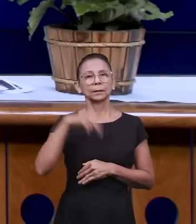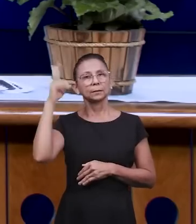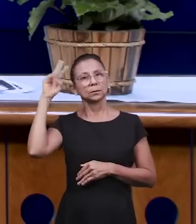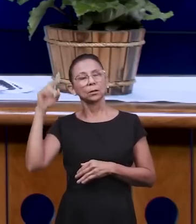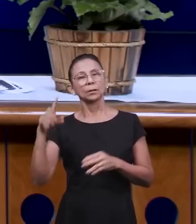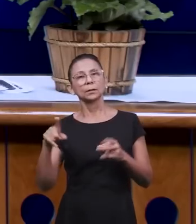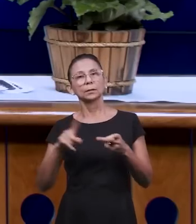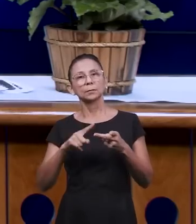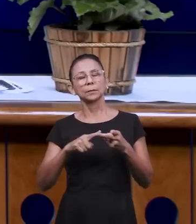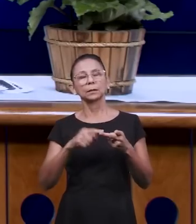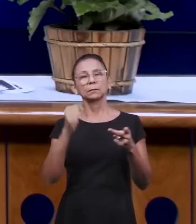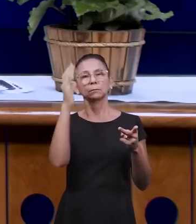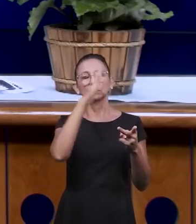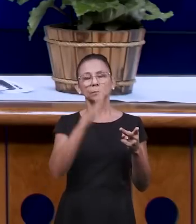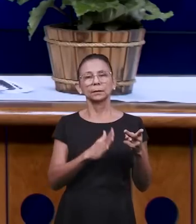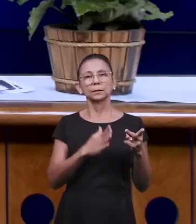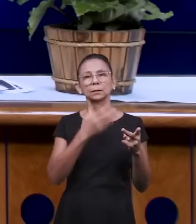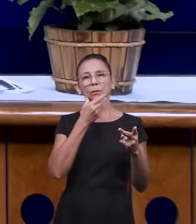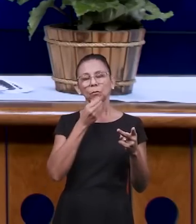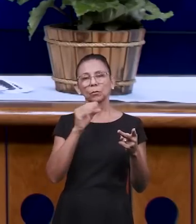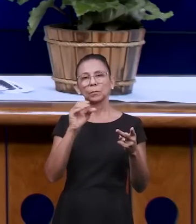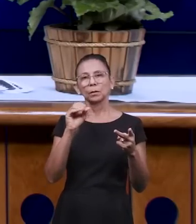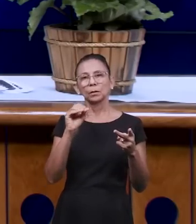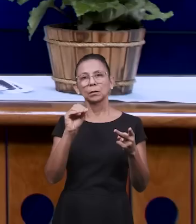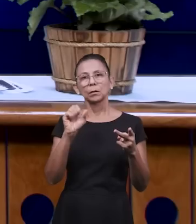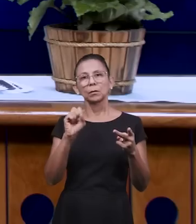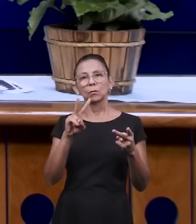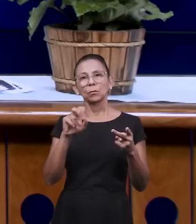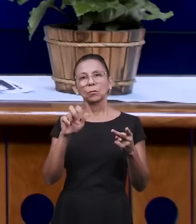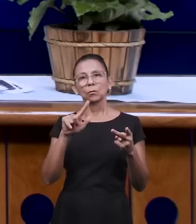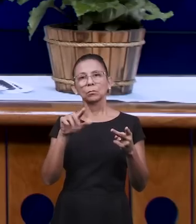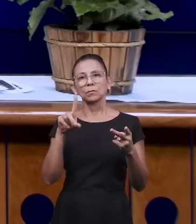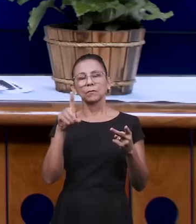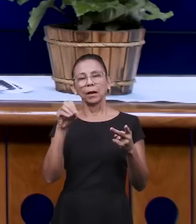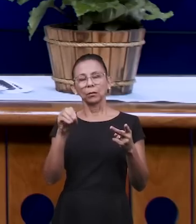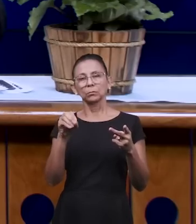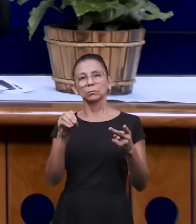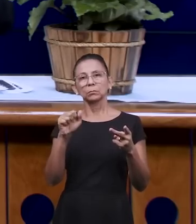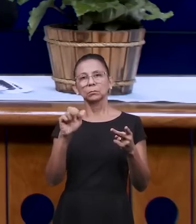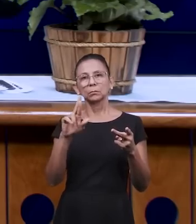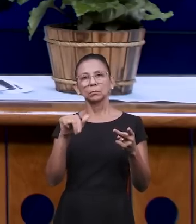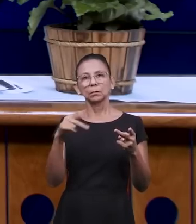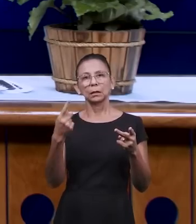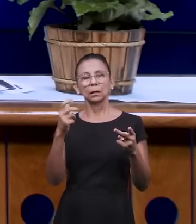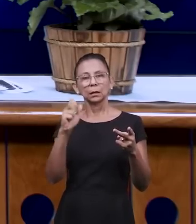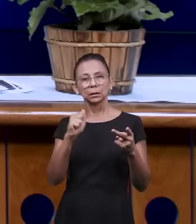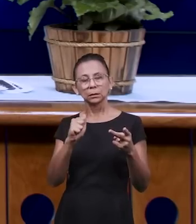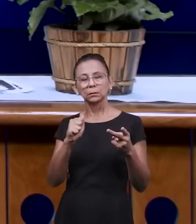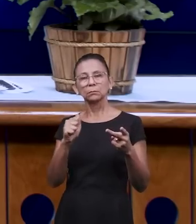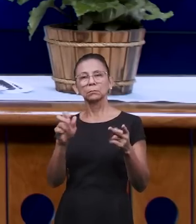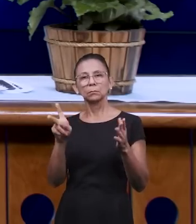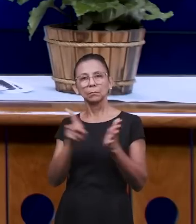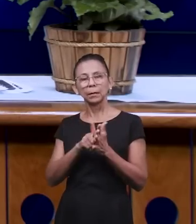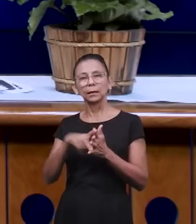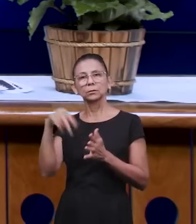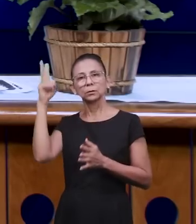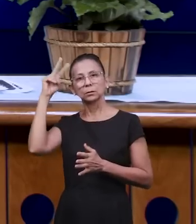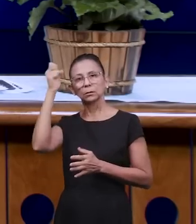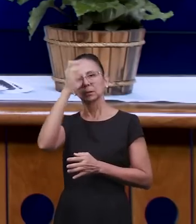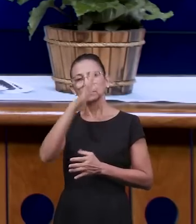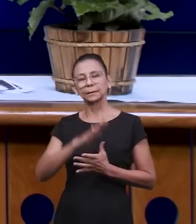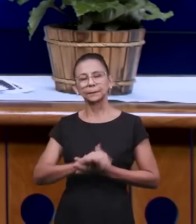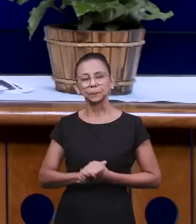sem pai, e disseram o seguinte: nós temos que tomar o que sobrou e fazer uma nação de irmãos.